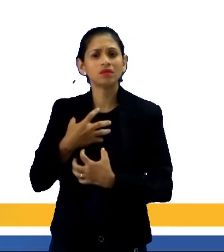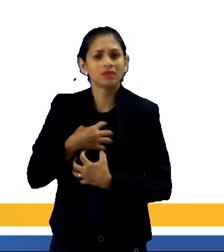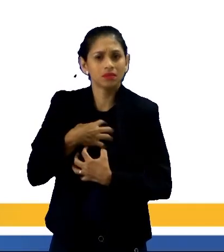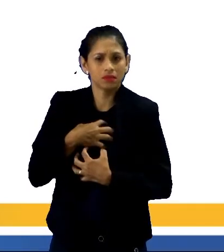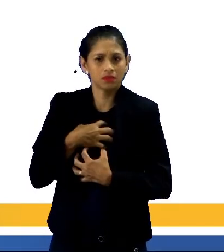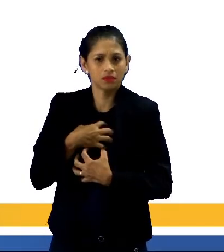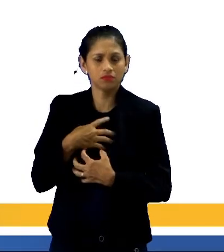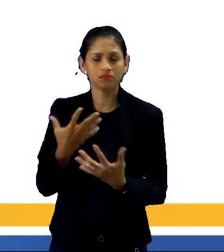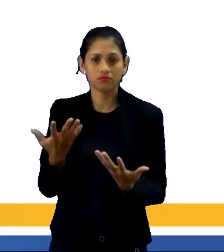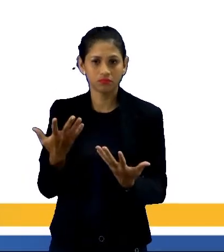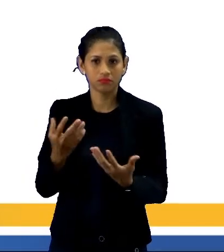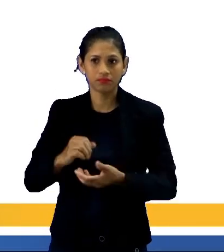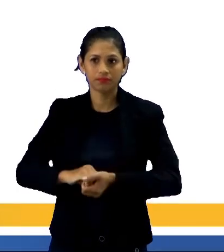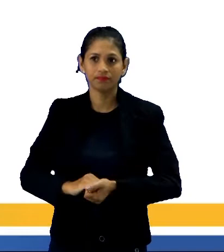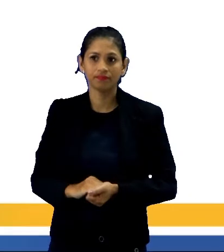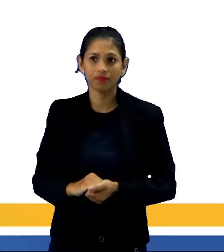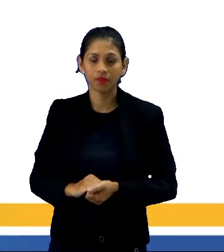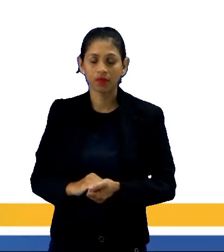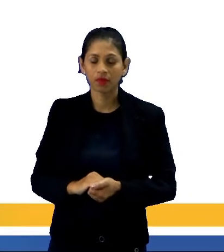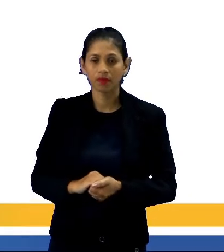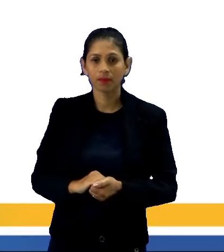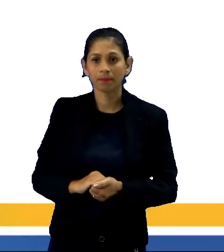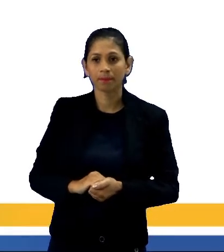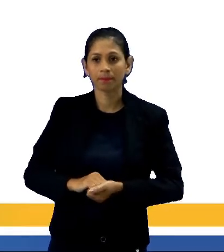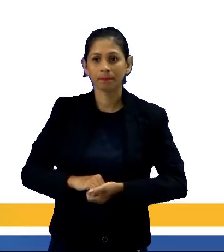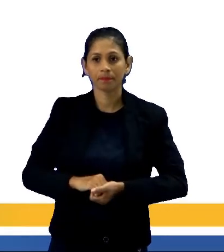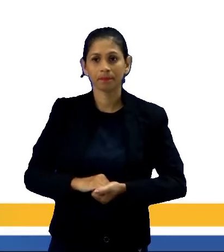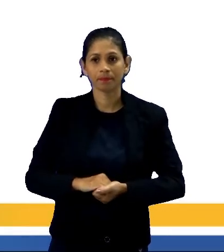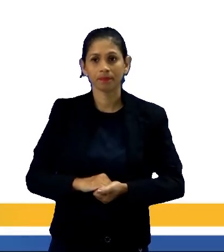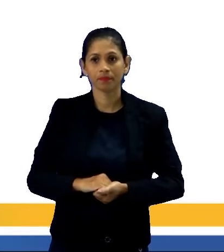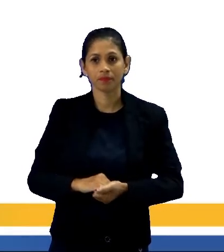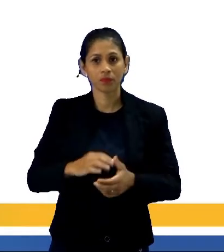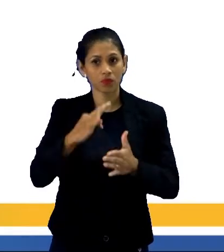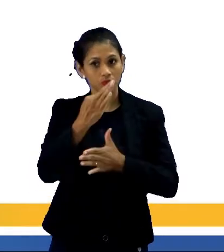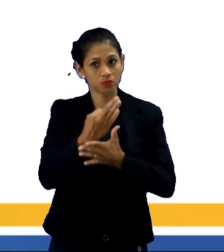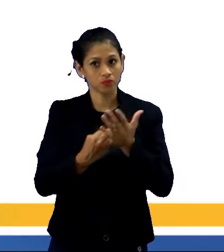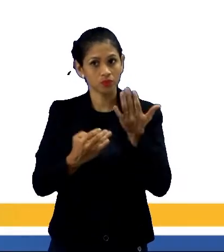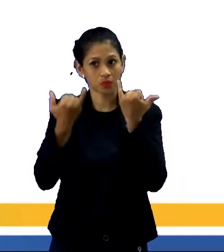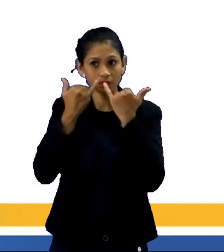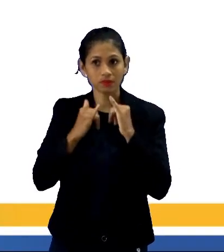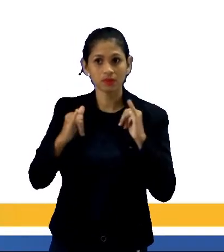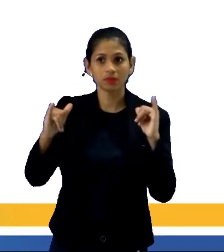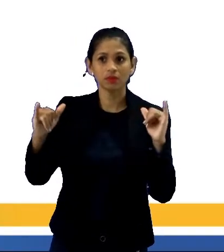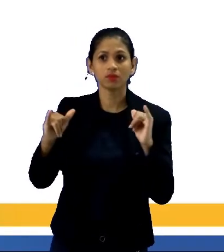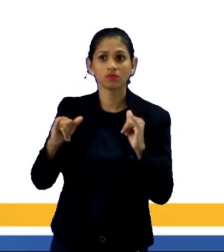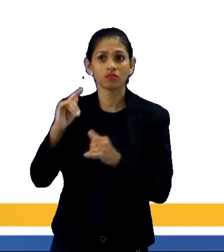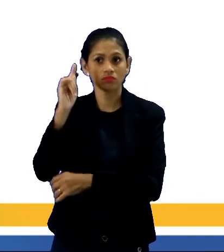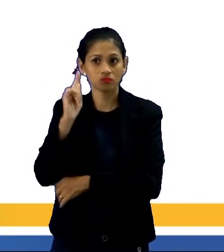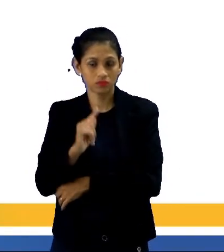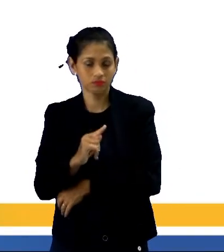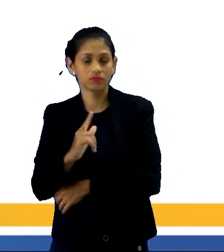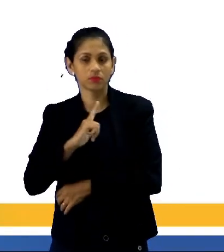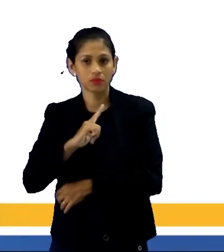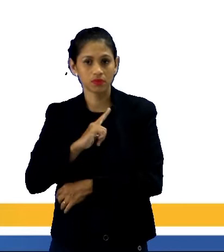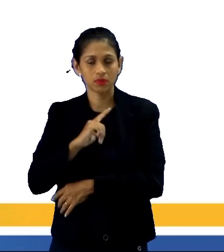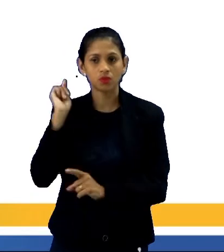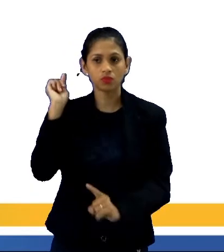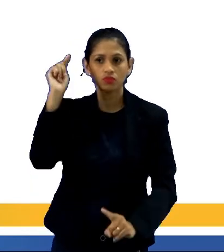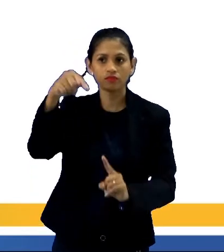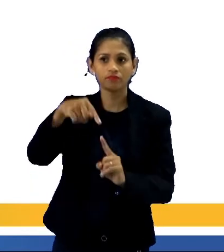sentido. Vamos ler um pouquinho e aí eu explico para vocês, tá? Os textos publicitários são aqueles que têm